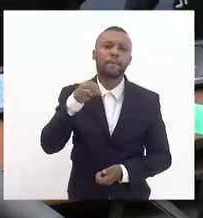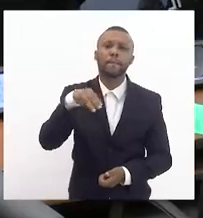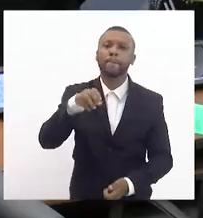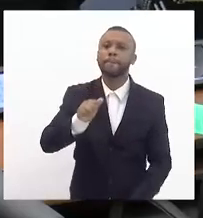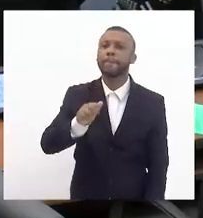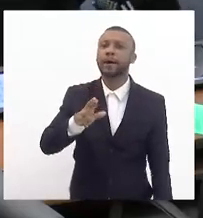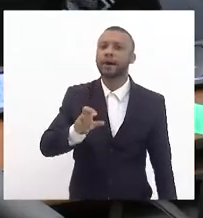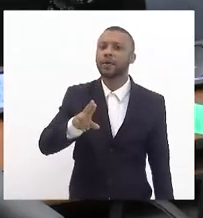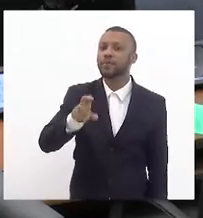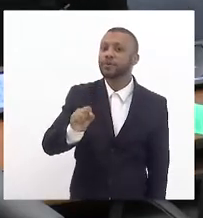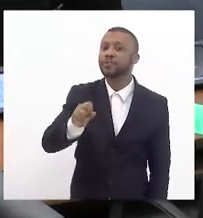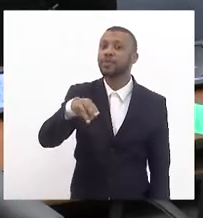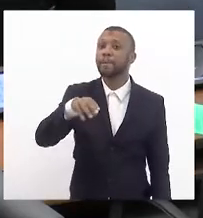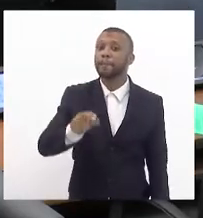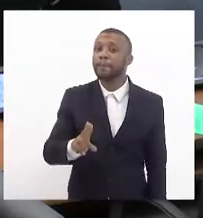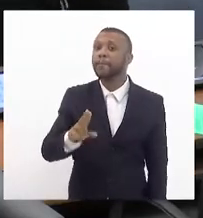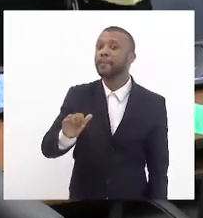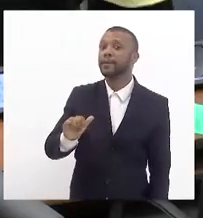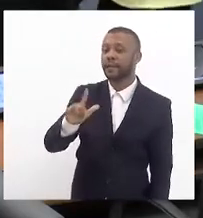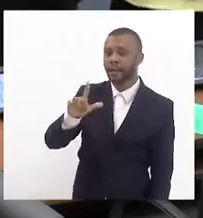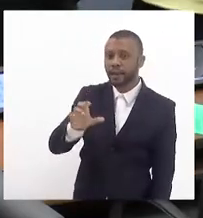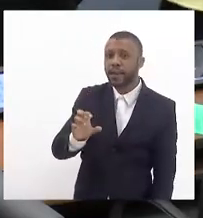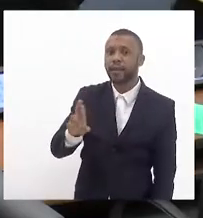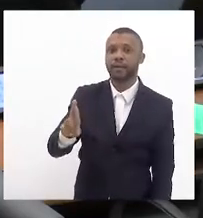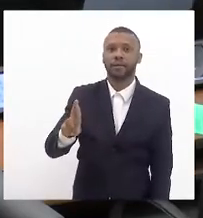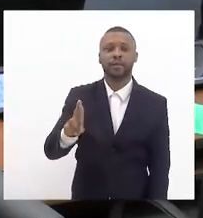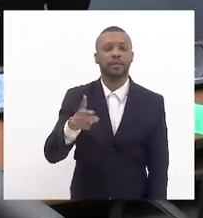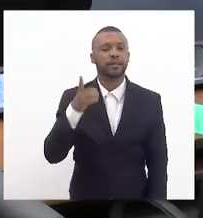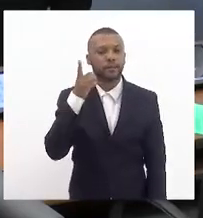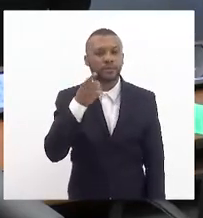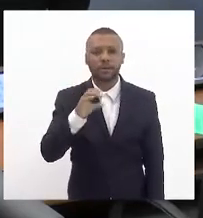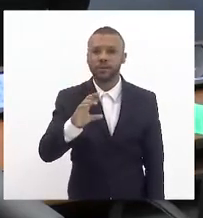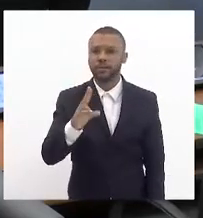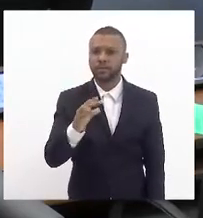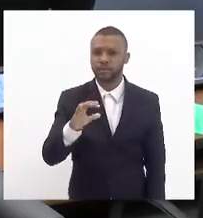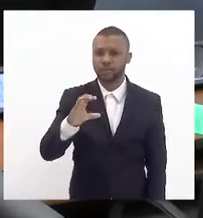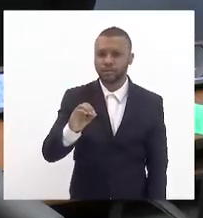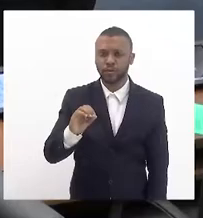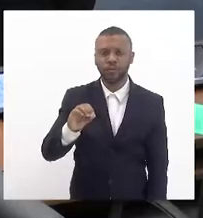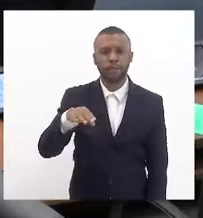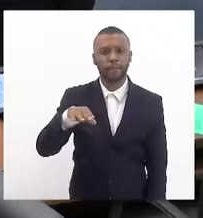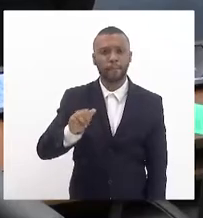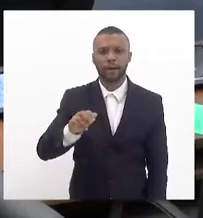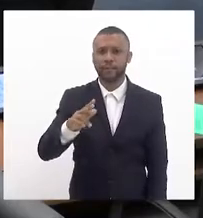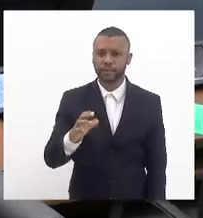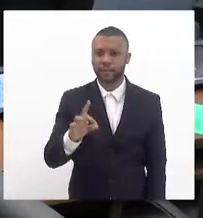Miller. Deputado Marcos Miller. Deputado Chico Machado.